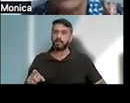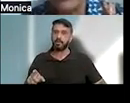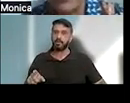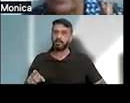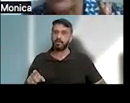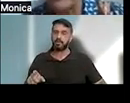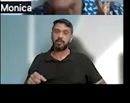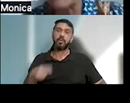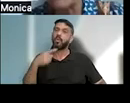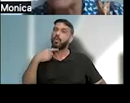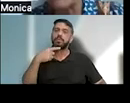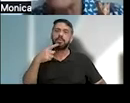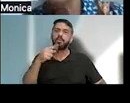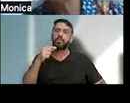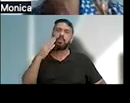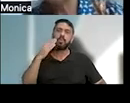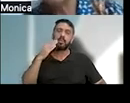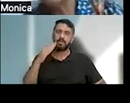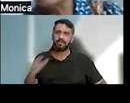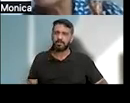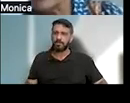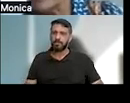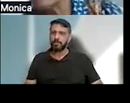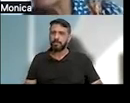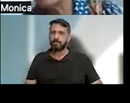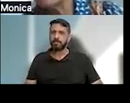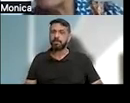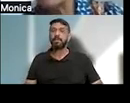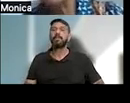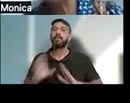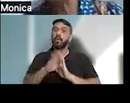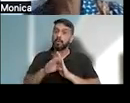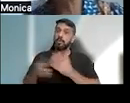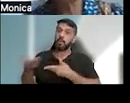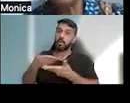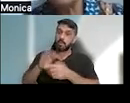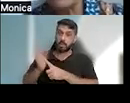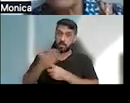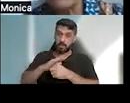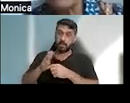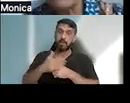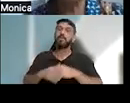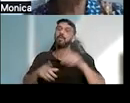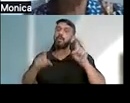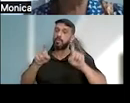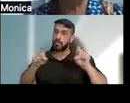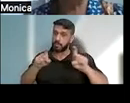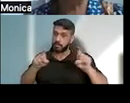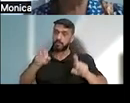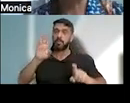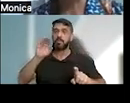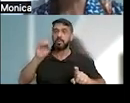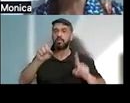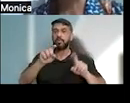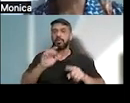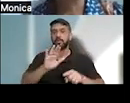consigo saber. Então, a gente consegue colaborações com pessoas de bioinformática que podem ajudar,